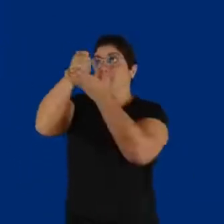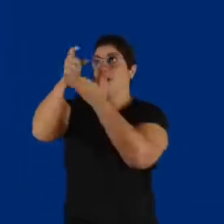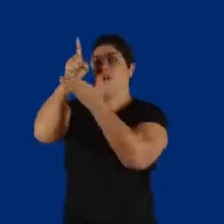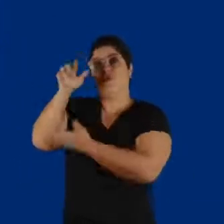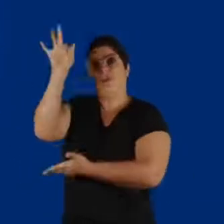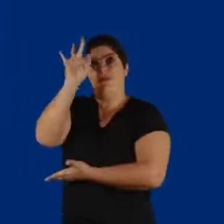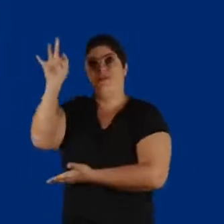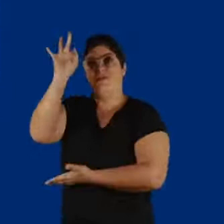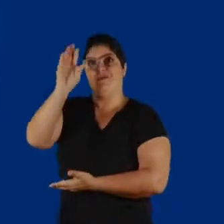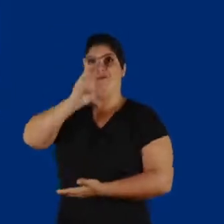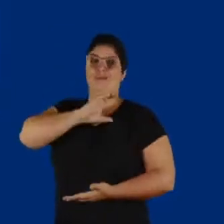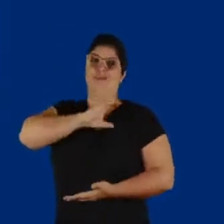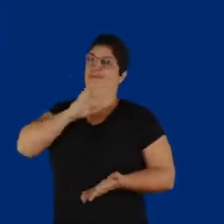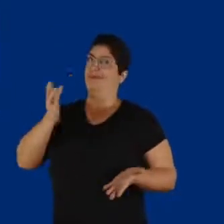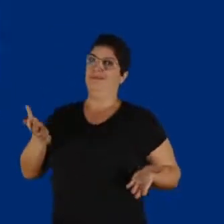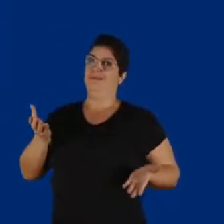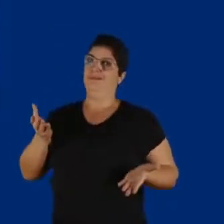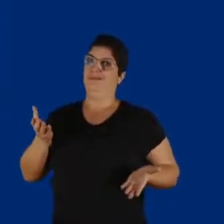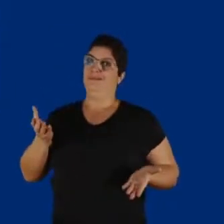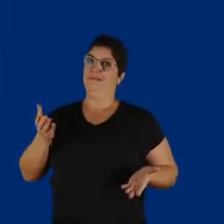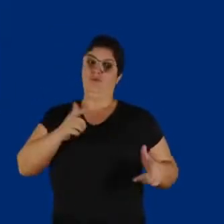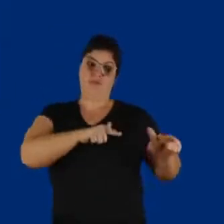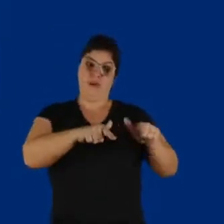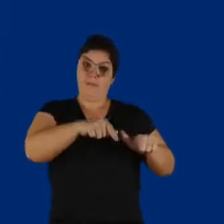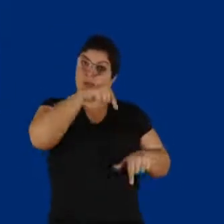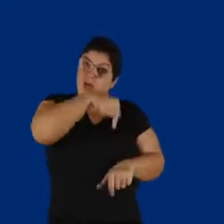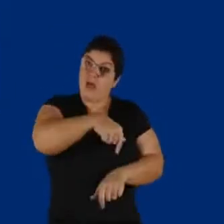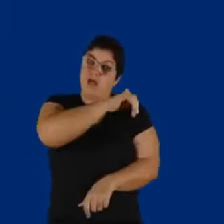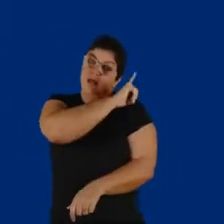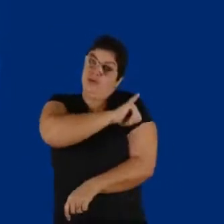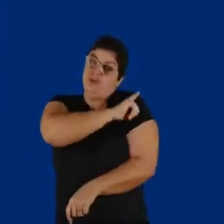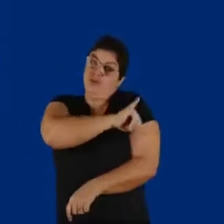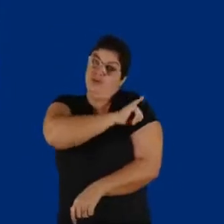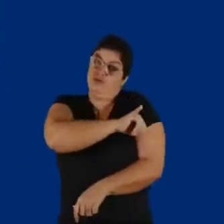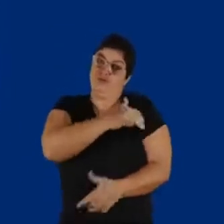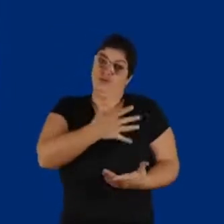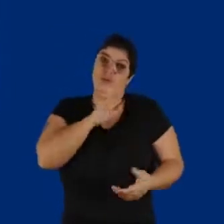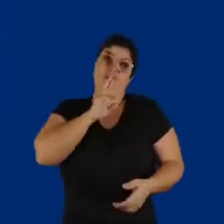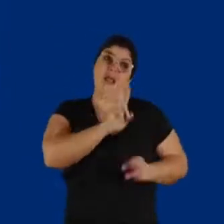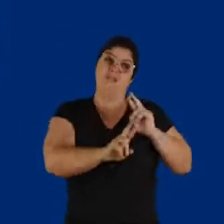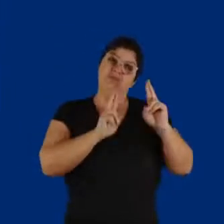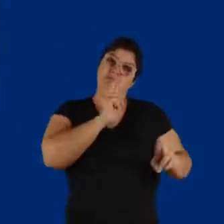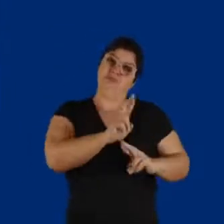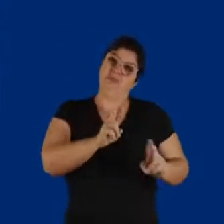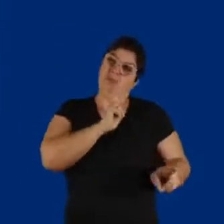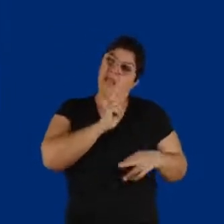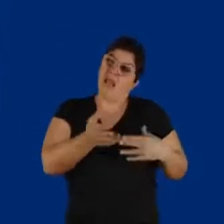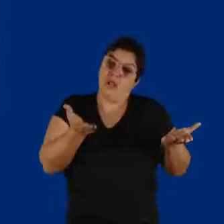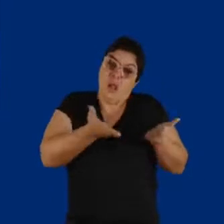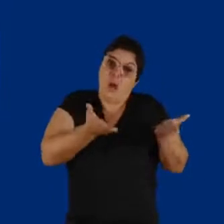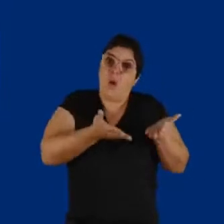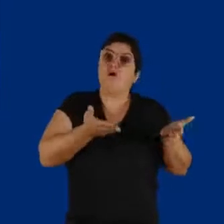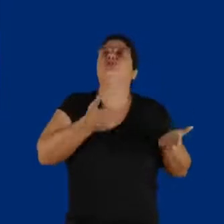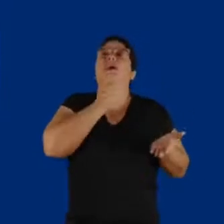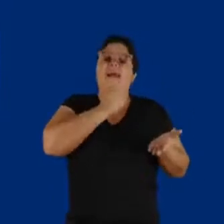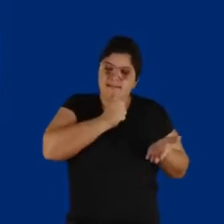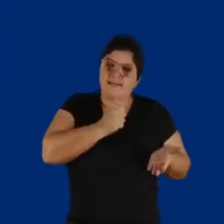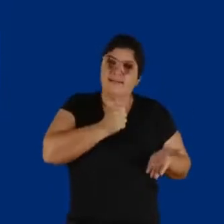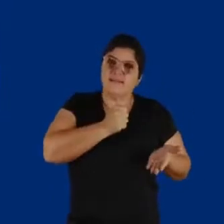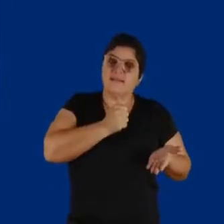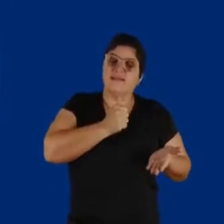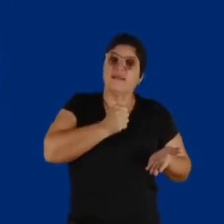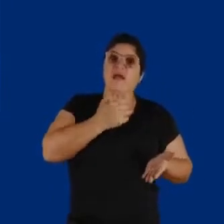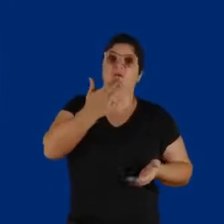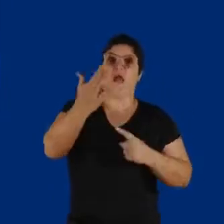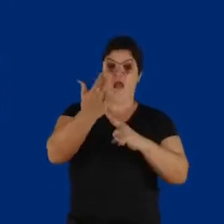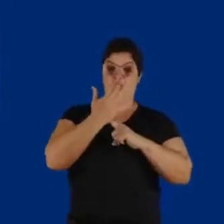esse trabalho do Engenho de Dentro, os resultados que nós temos até hoje, que me levou a McGill para poder conhecer as referências